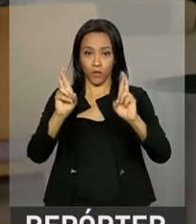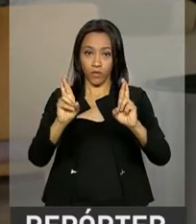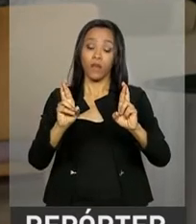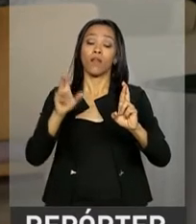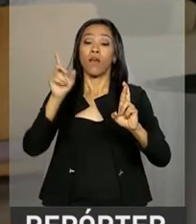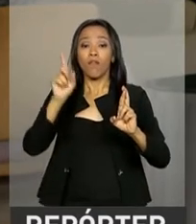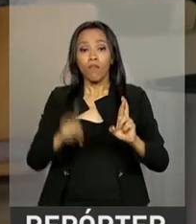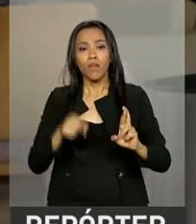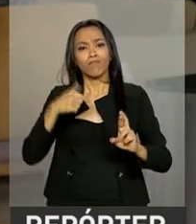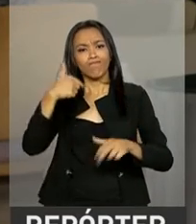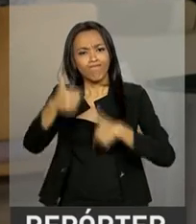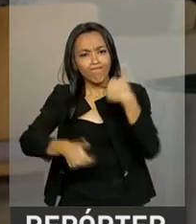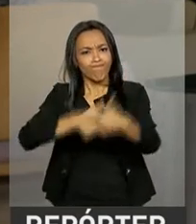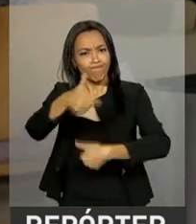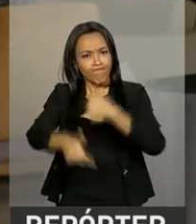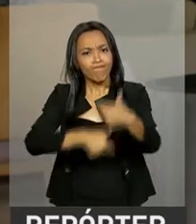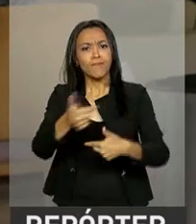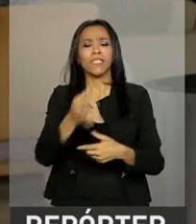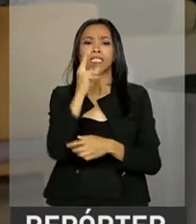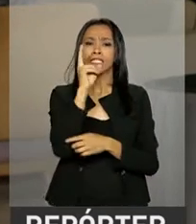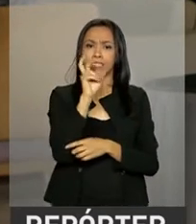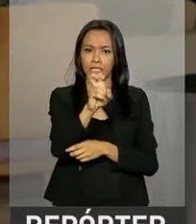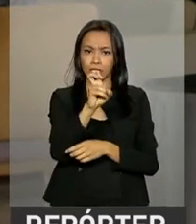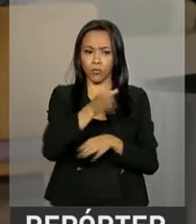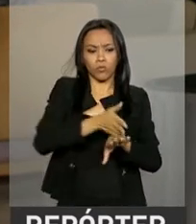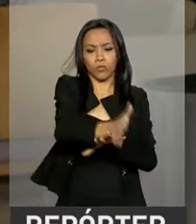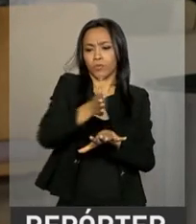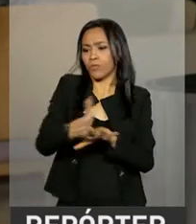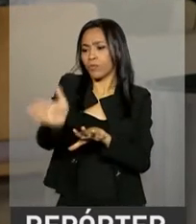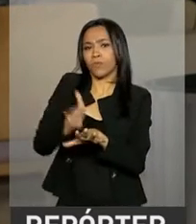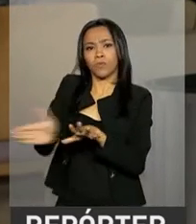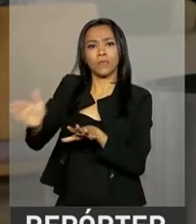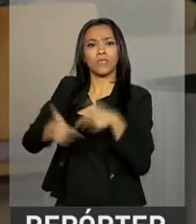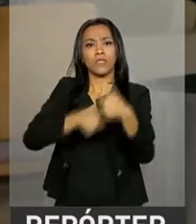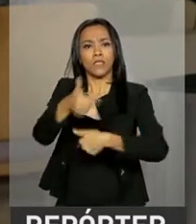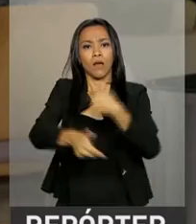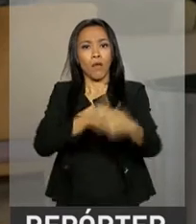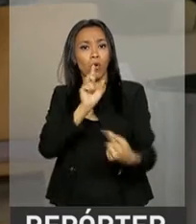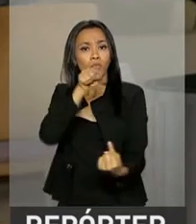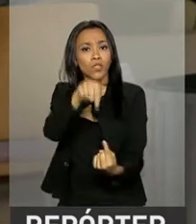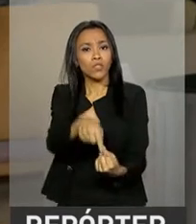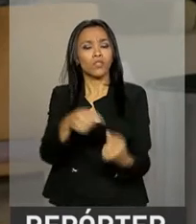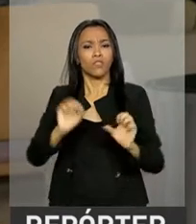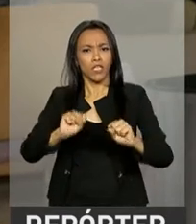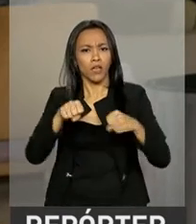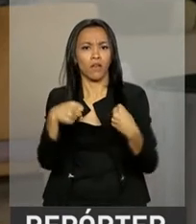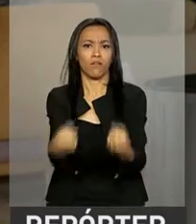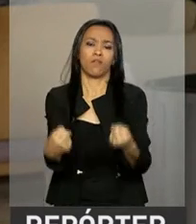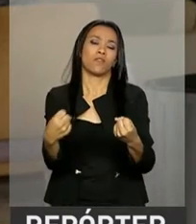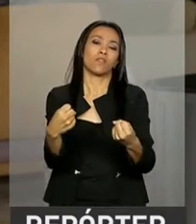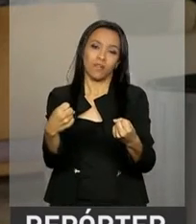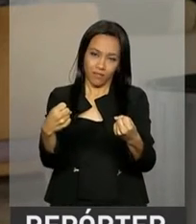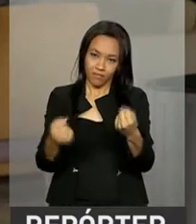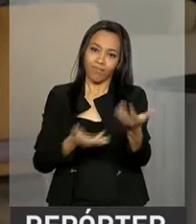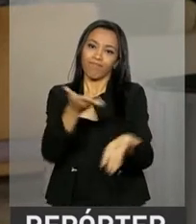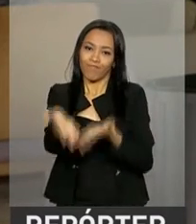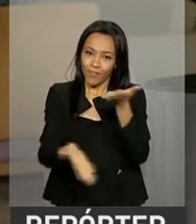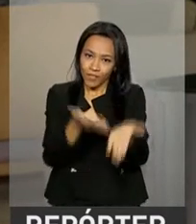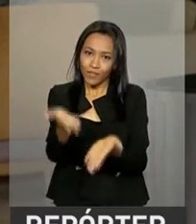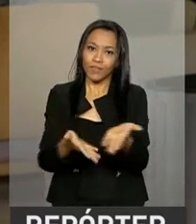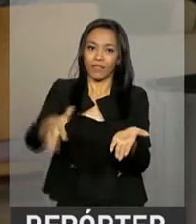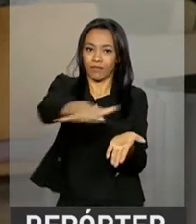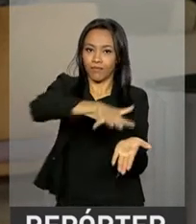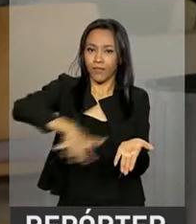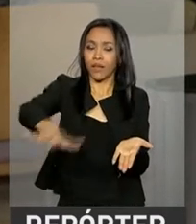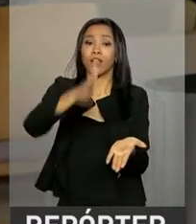ele vem atuando, segue atuando em 5 frentes de trabalho, de manutenção, para reforçar então os serviços na via.